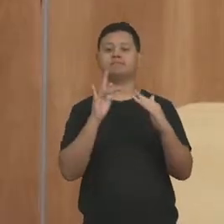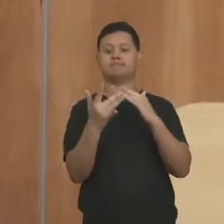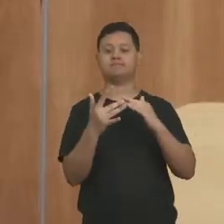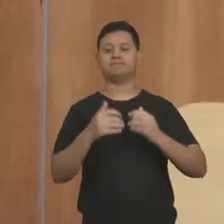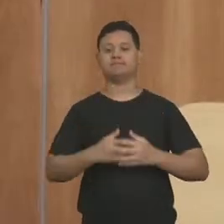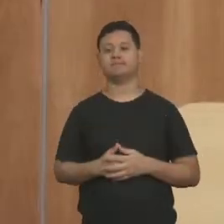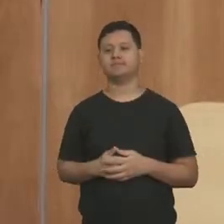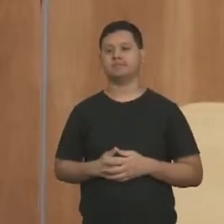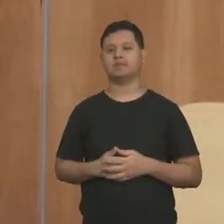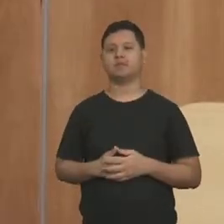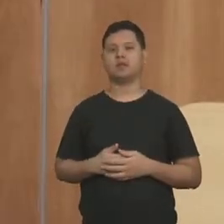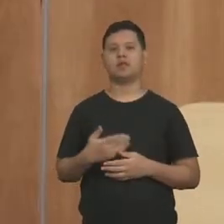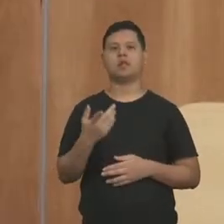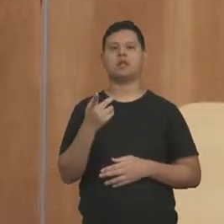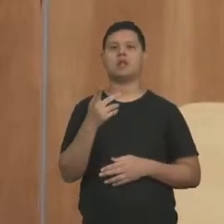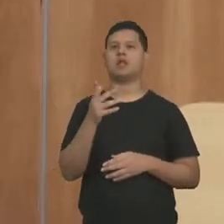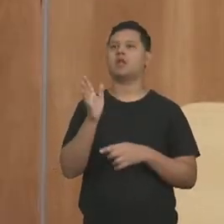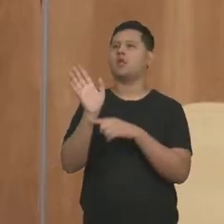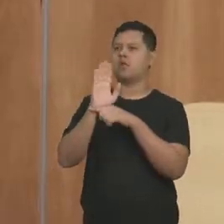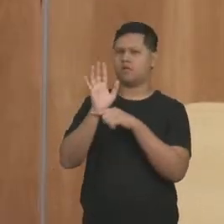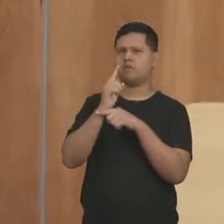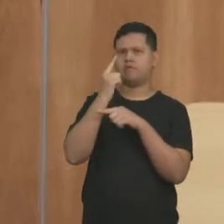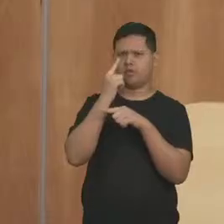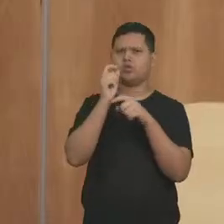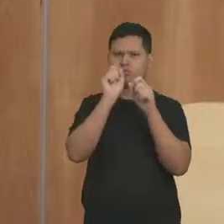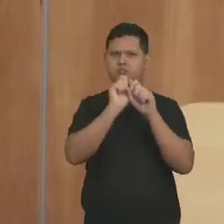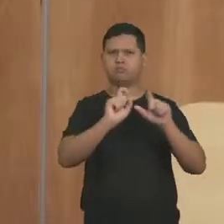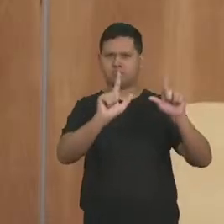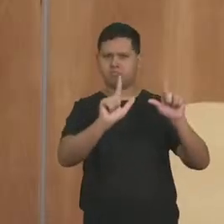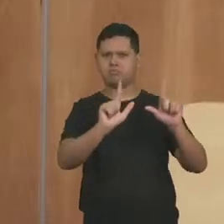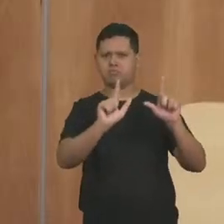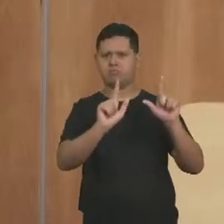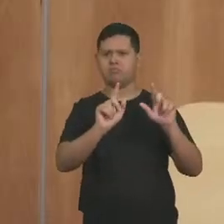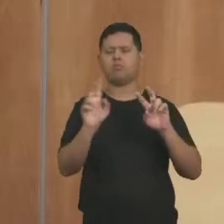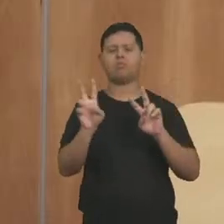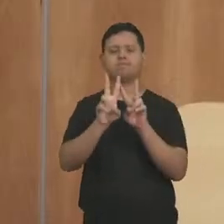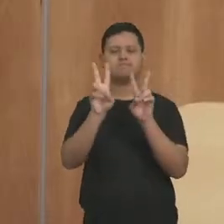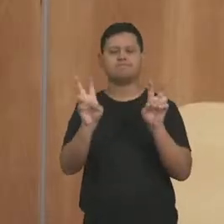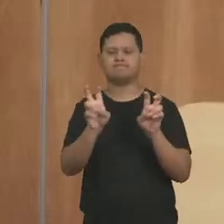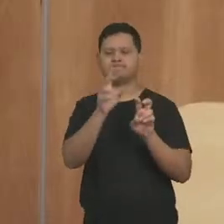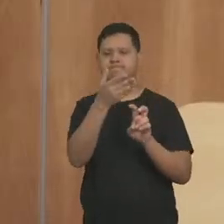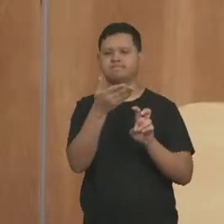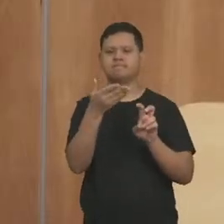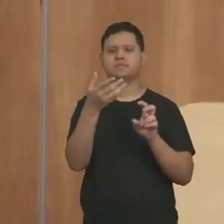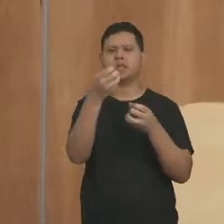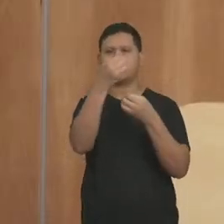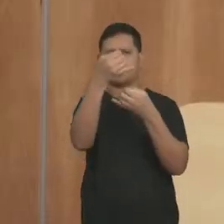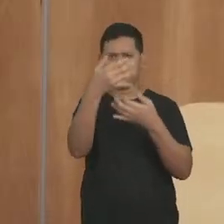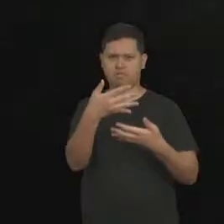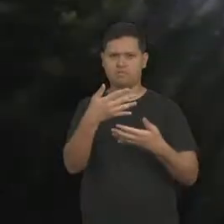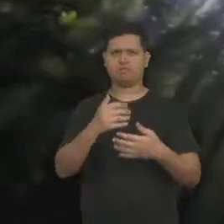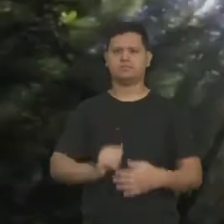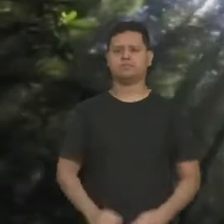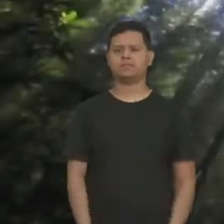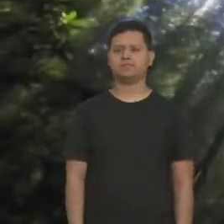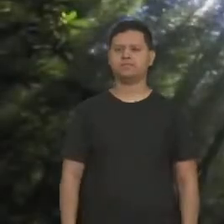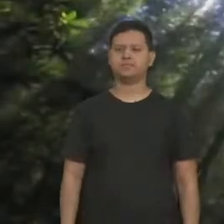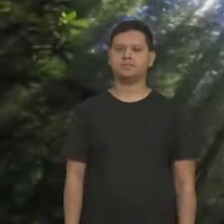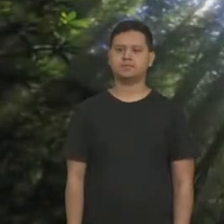sociais. Gostaria de pedir o vídeo que fosse projetado agora, um videozinho, para nortear a nossa fala.